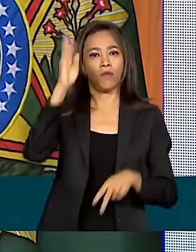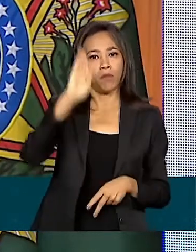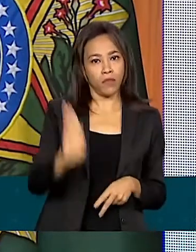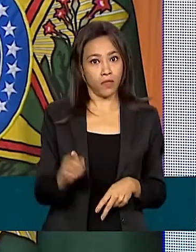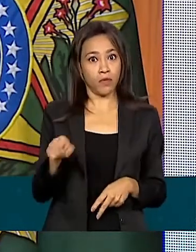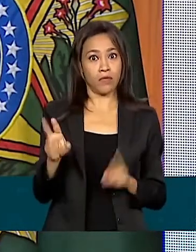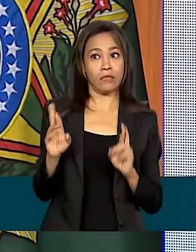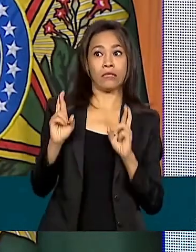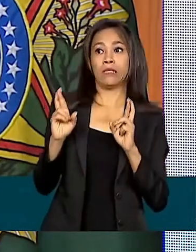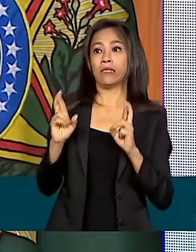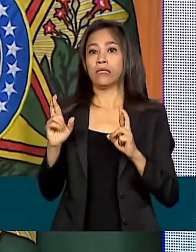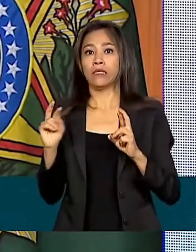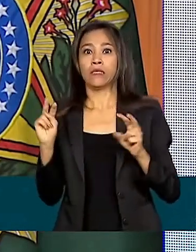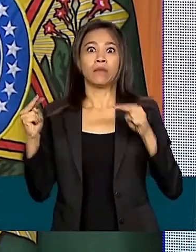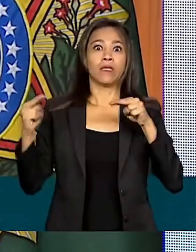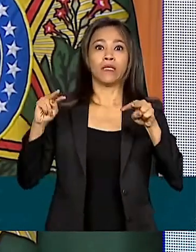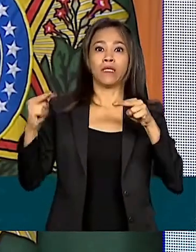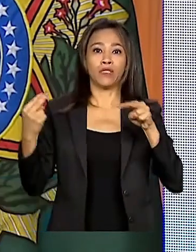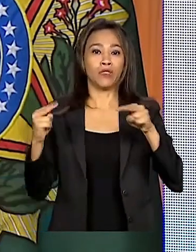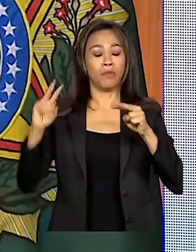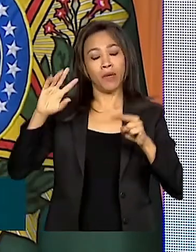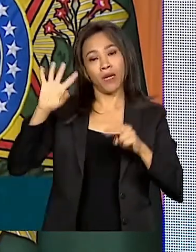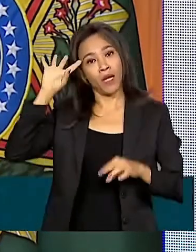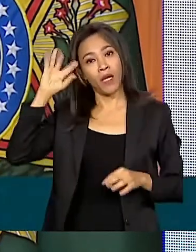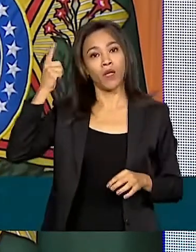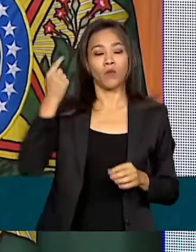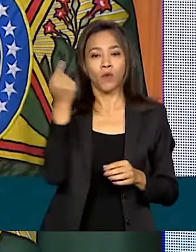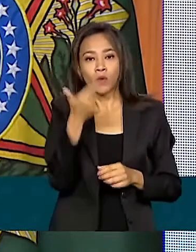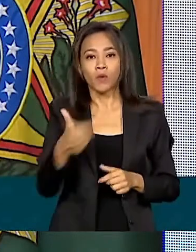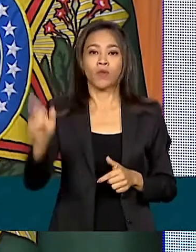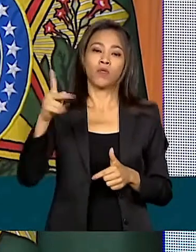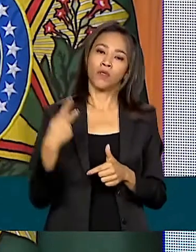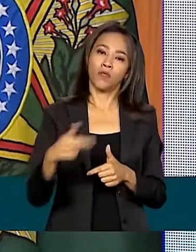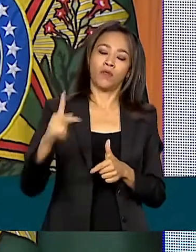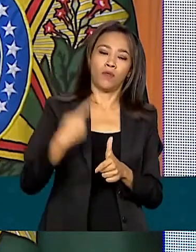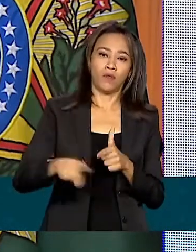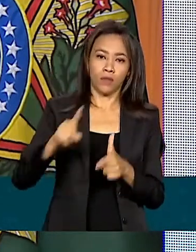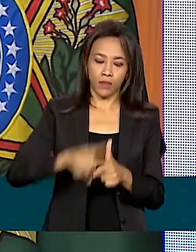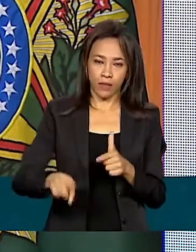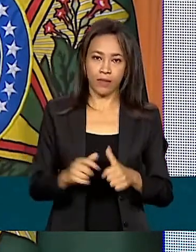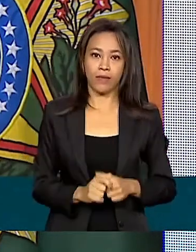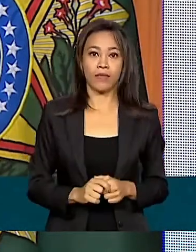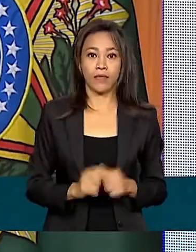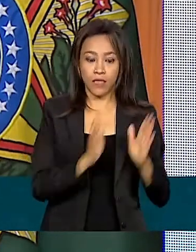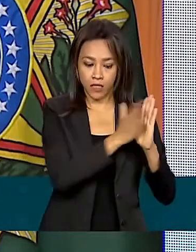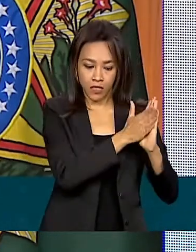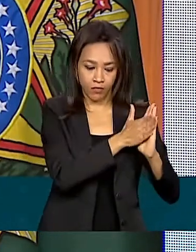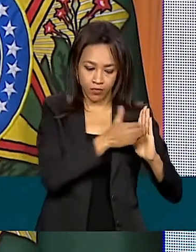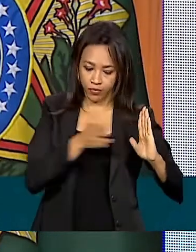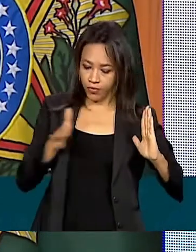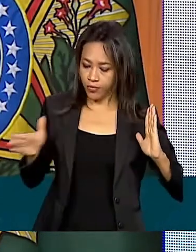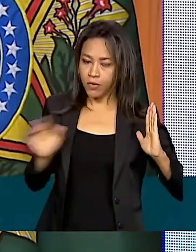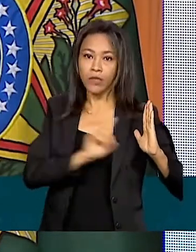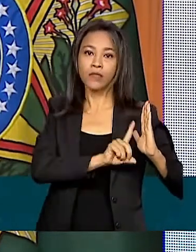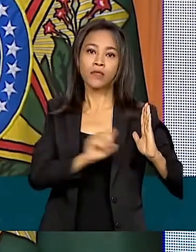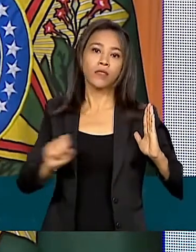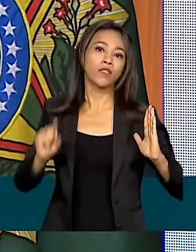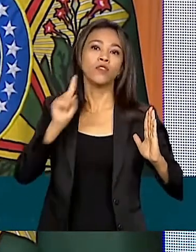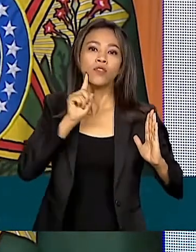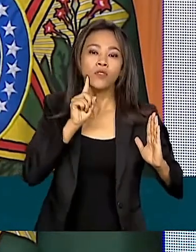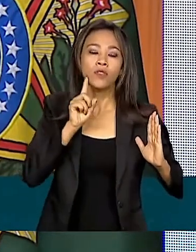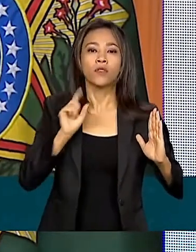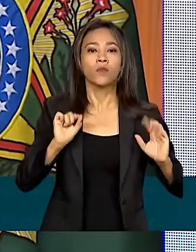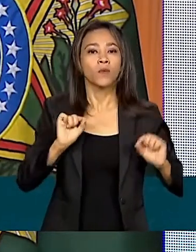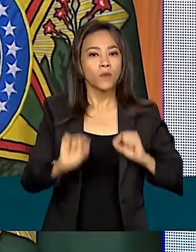da superação dos seus problemas e sem Dias significa que